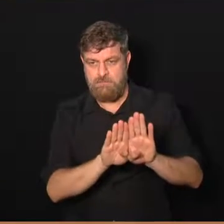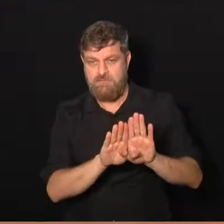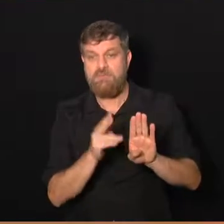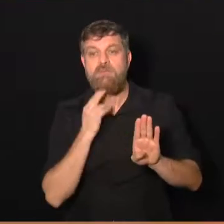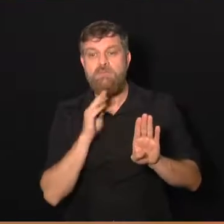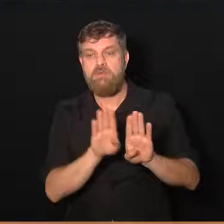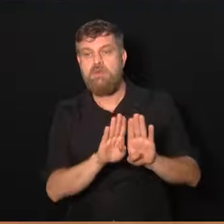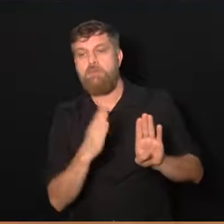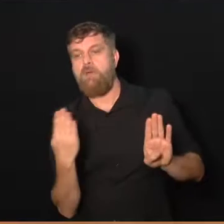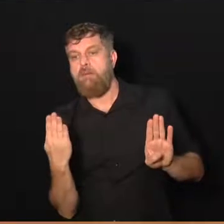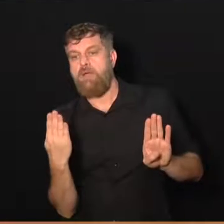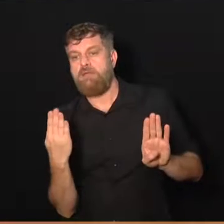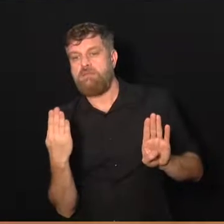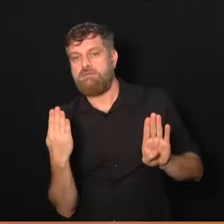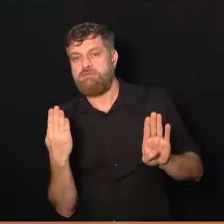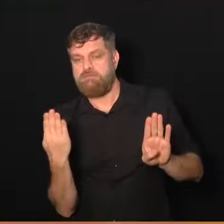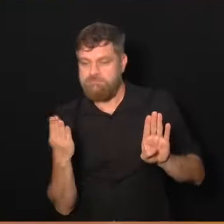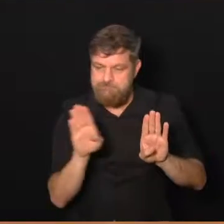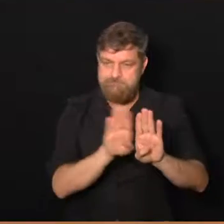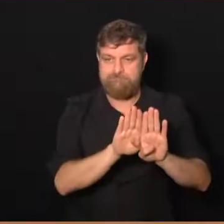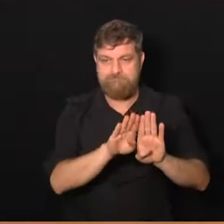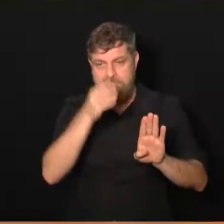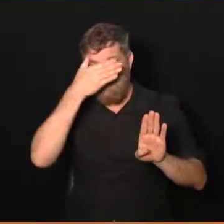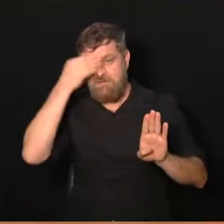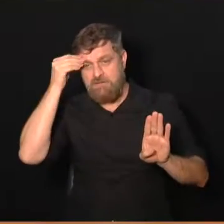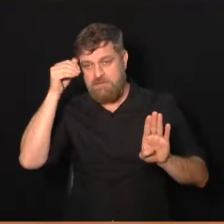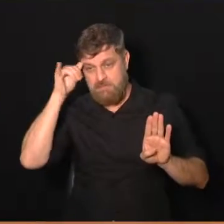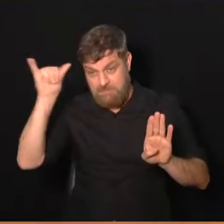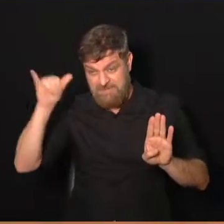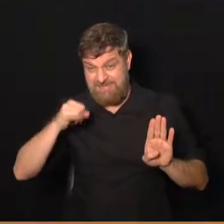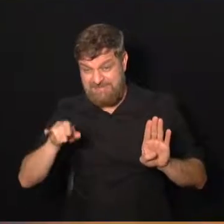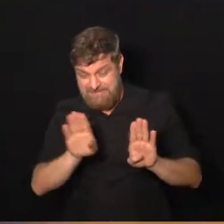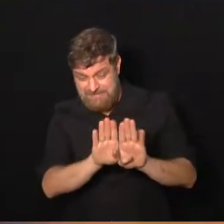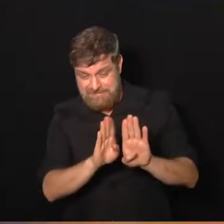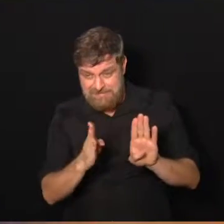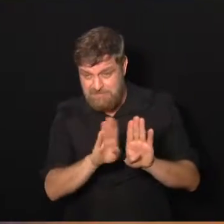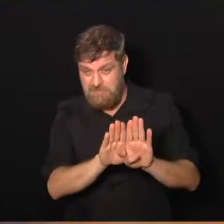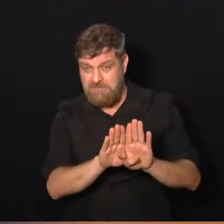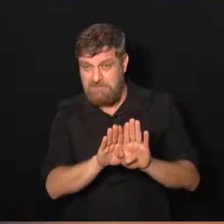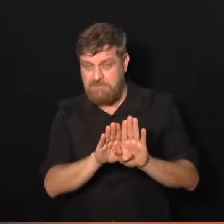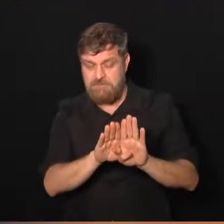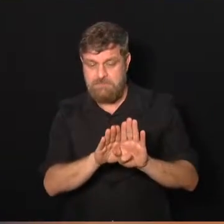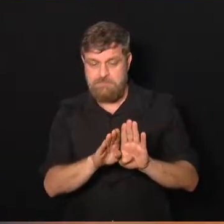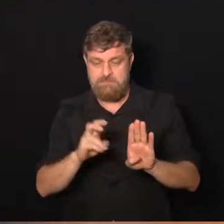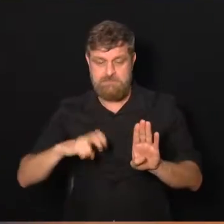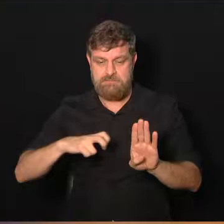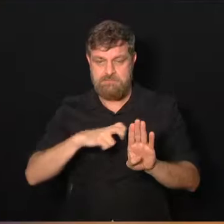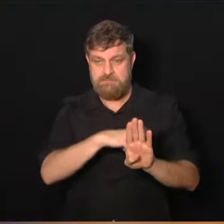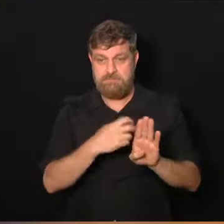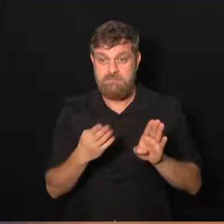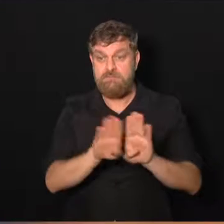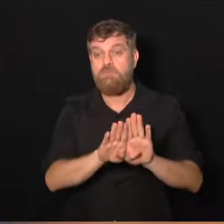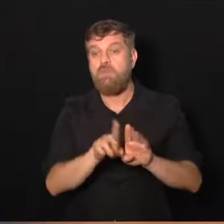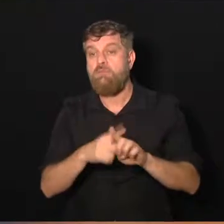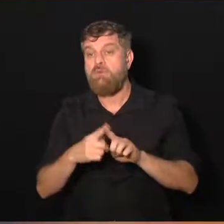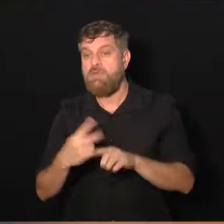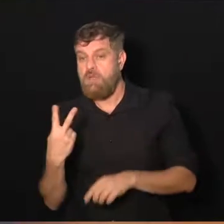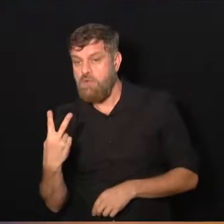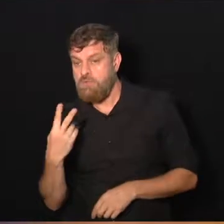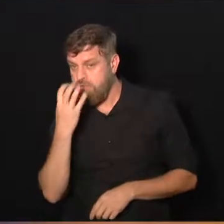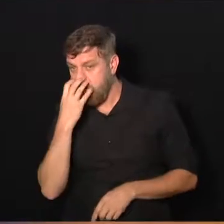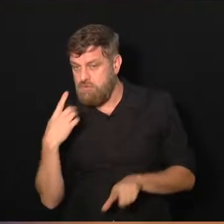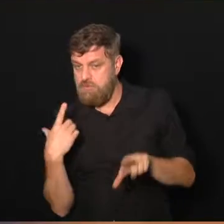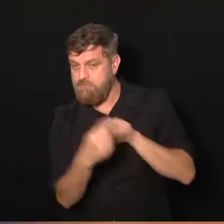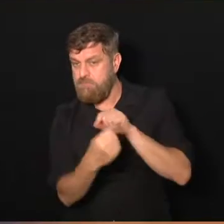porta aberta, né? Então, se a gente tiver essa porta, passou, já fechou. Por que os animais escaparam, esses 2 casos, os